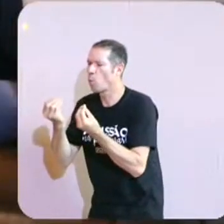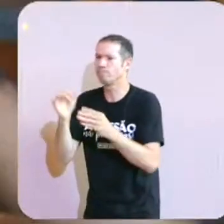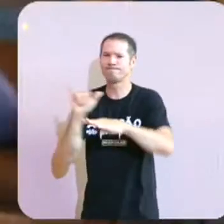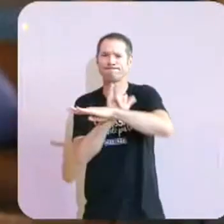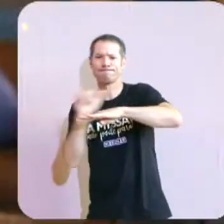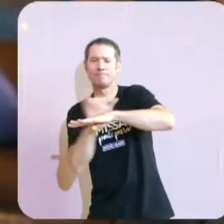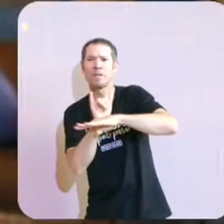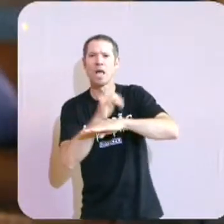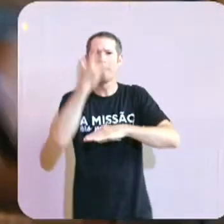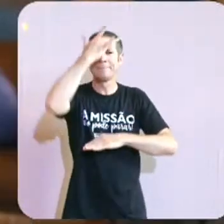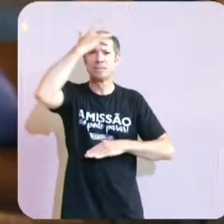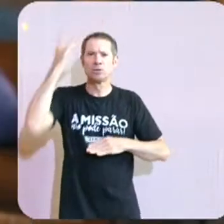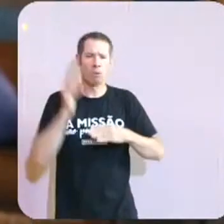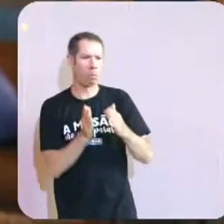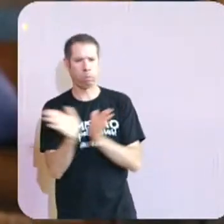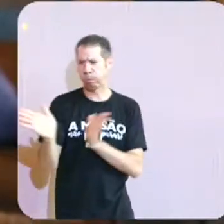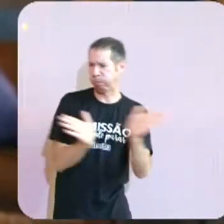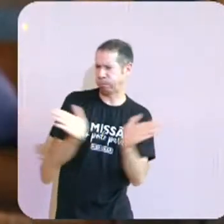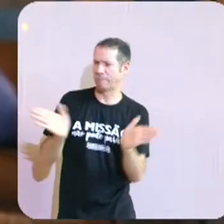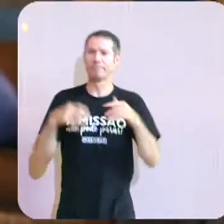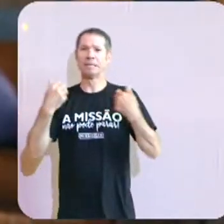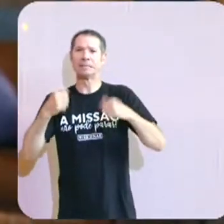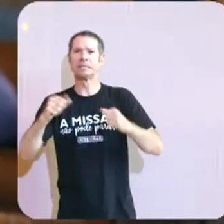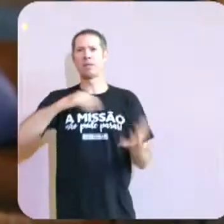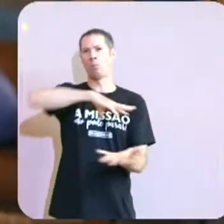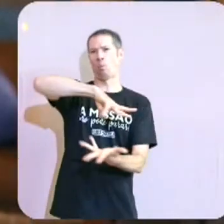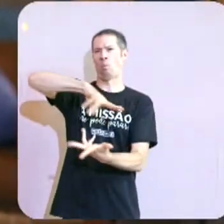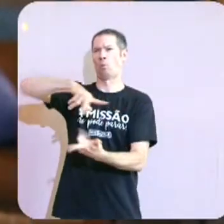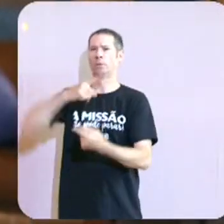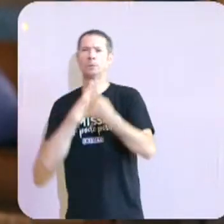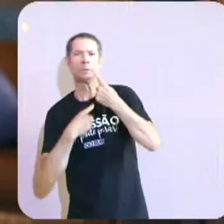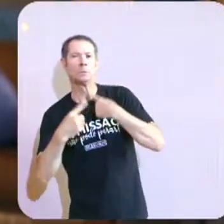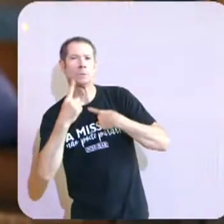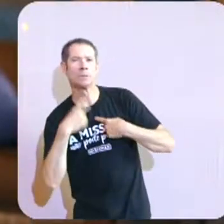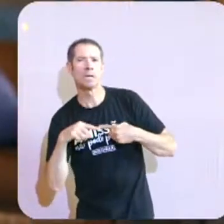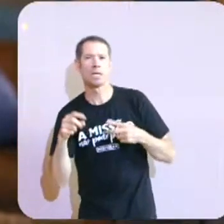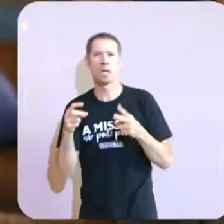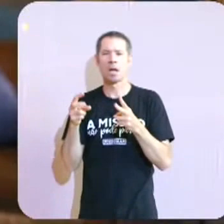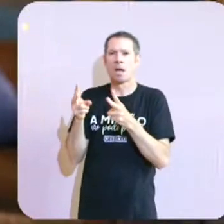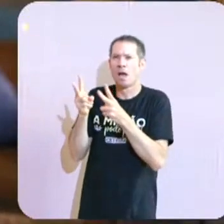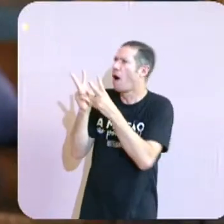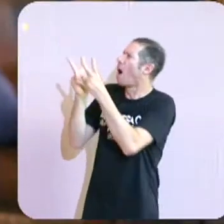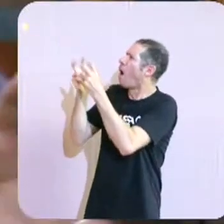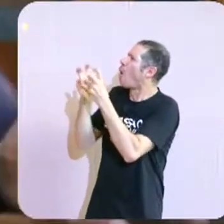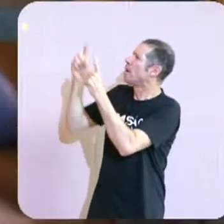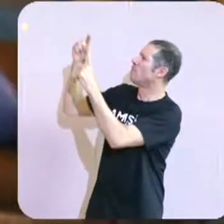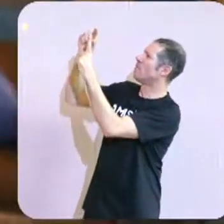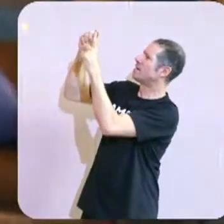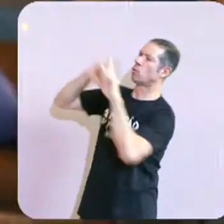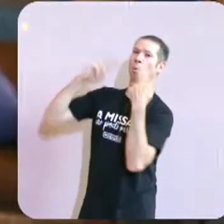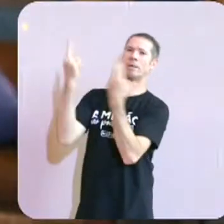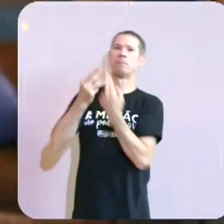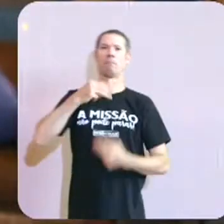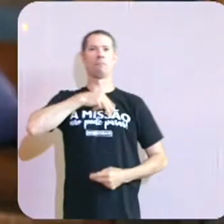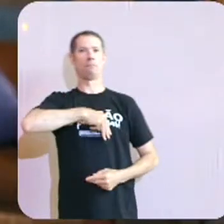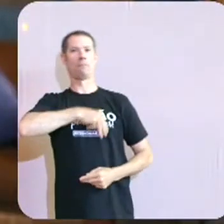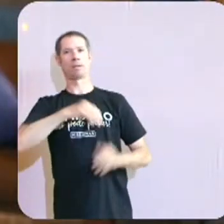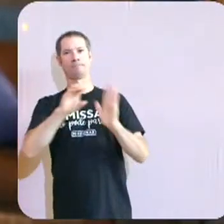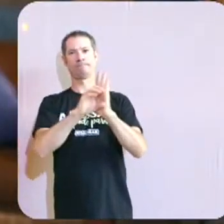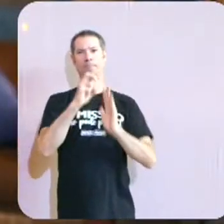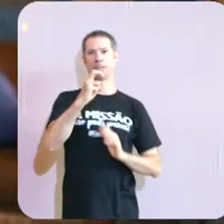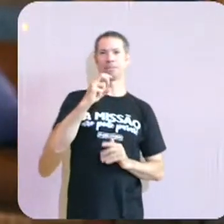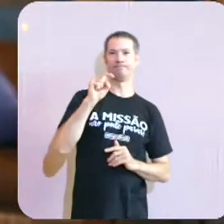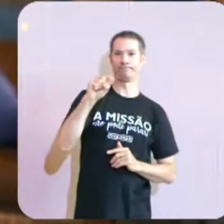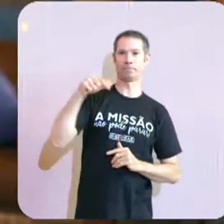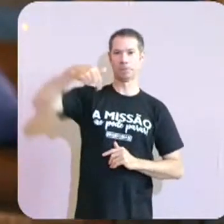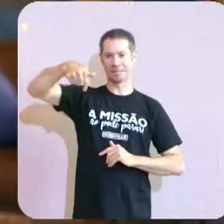estão perdidos e necessitados deste mundo. A gente olha para o evangelho do reino, que está ali em Mateus de 5 a 7,